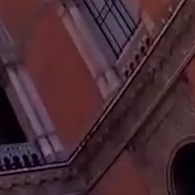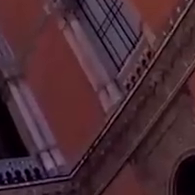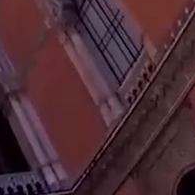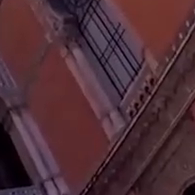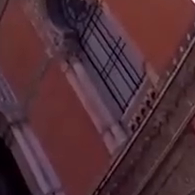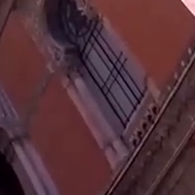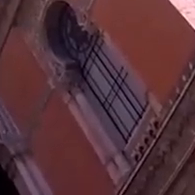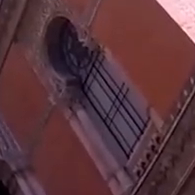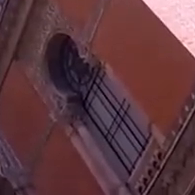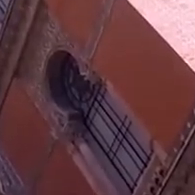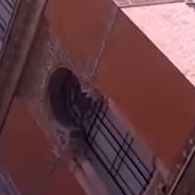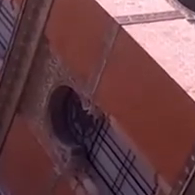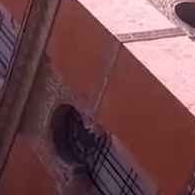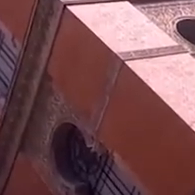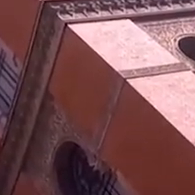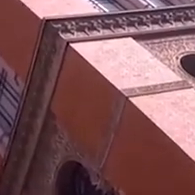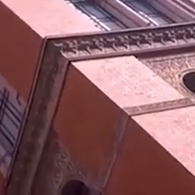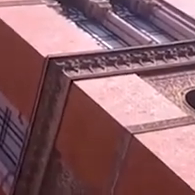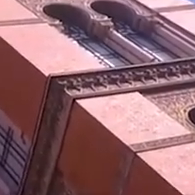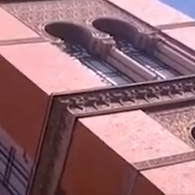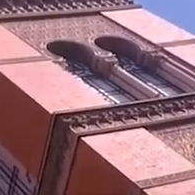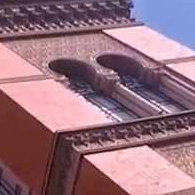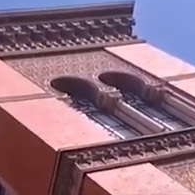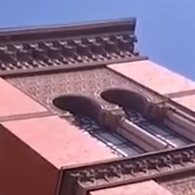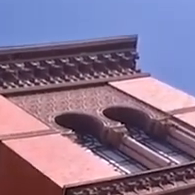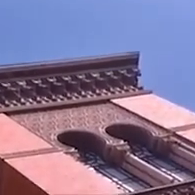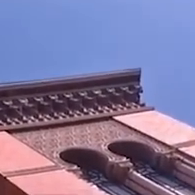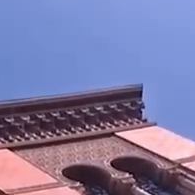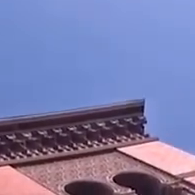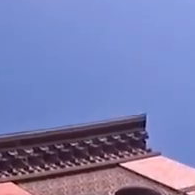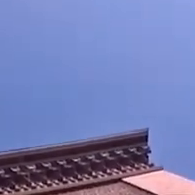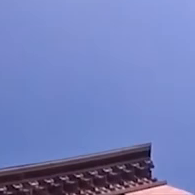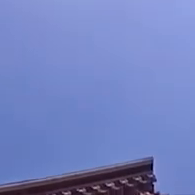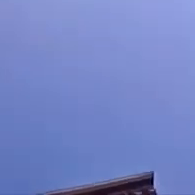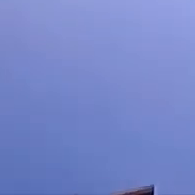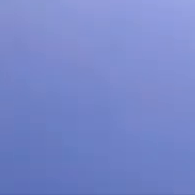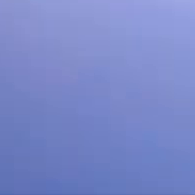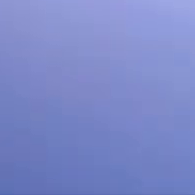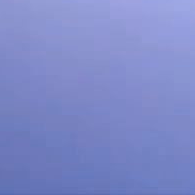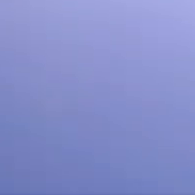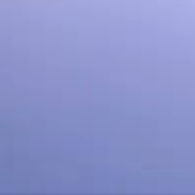que ousou subir tão alto quanto a ciência pode alcançar.